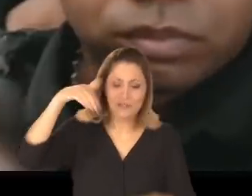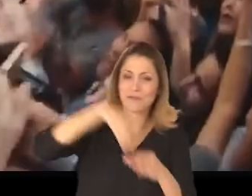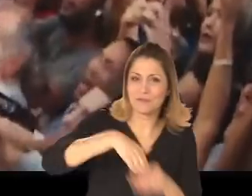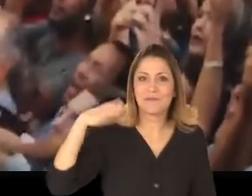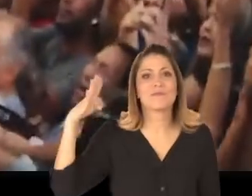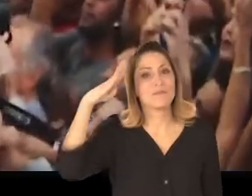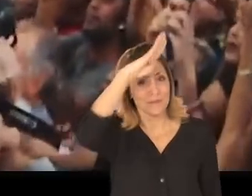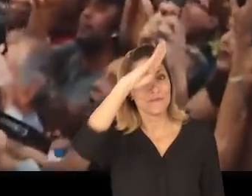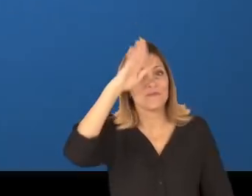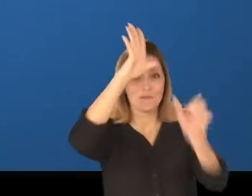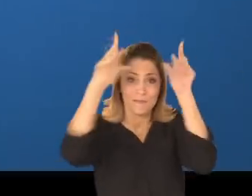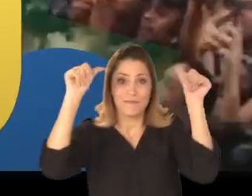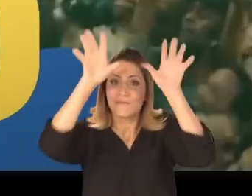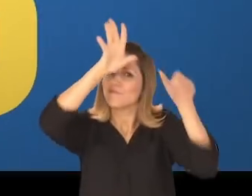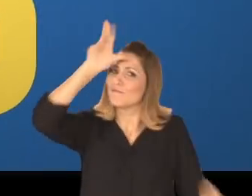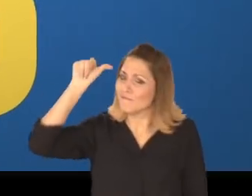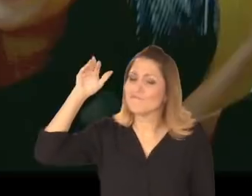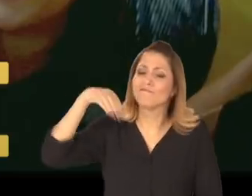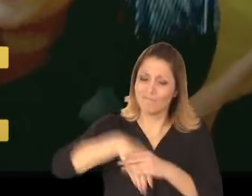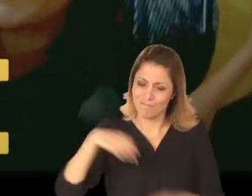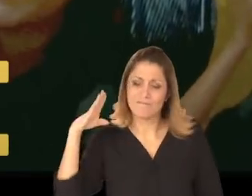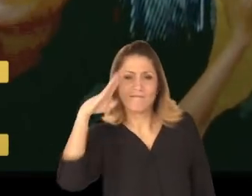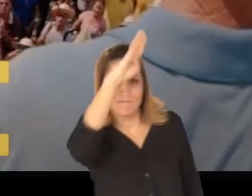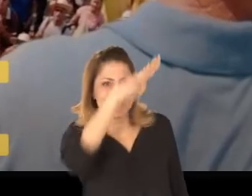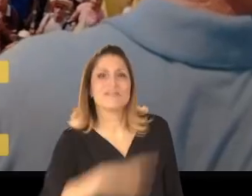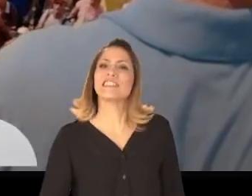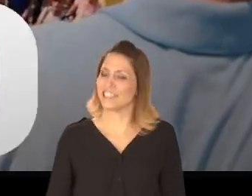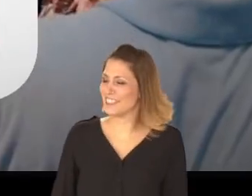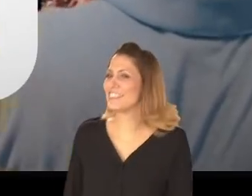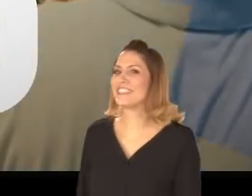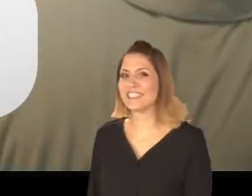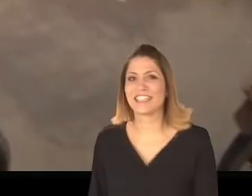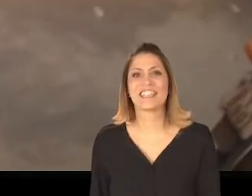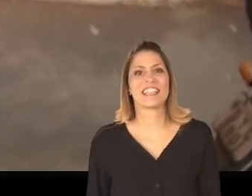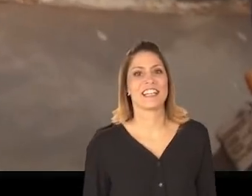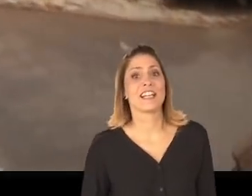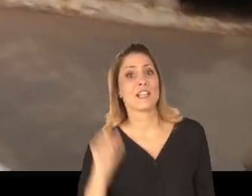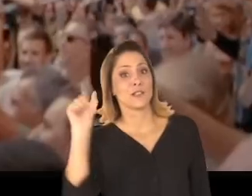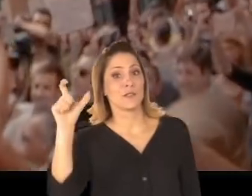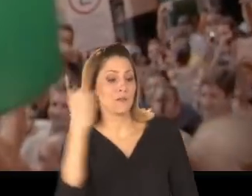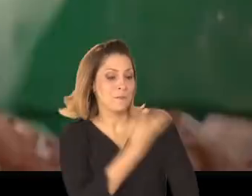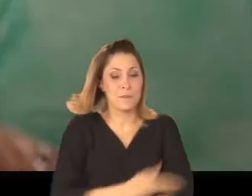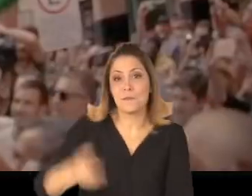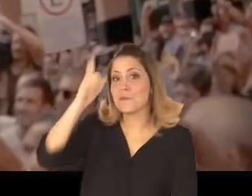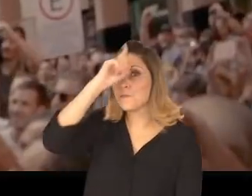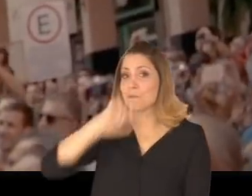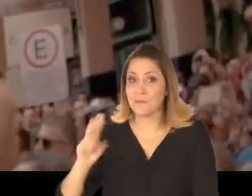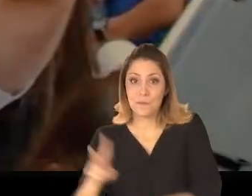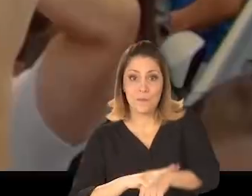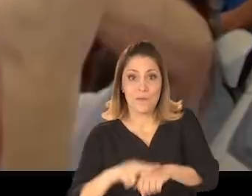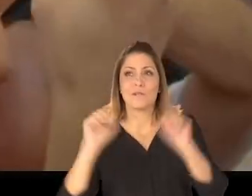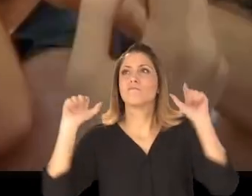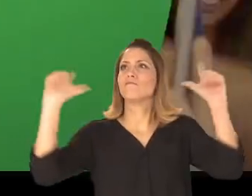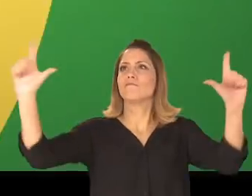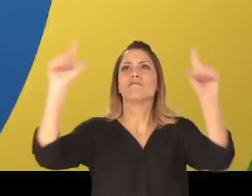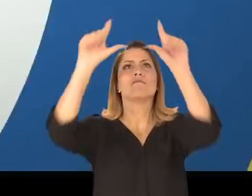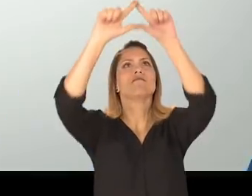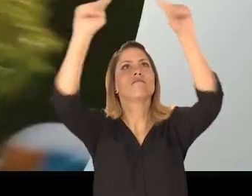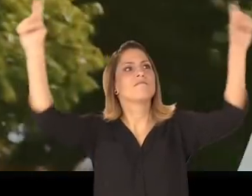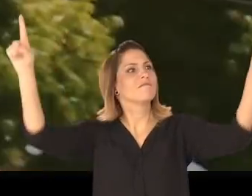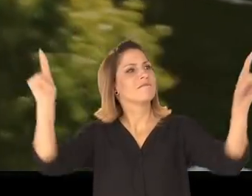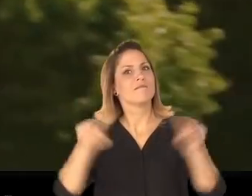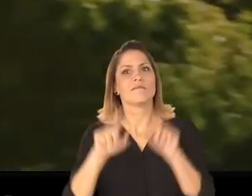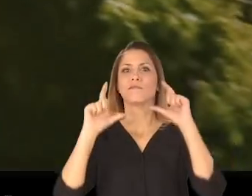o Mineiro e o Potiguar. É Bolsonaro. A Criana e a Amazonense. É Bolsonaro. Azul, branco, amarelo e verde.